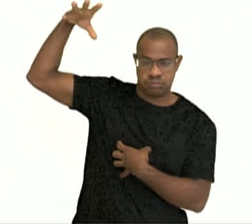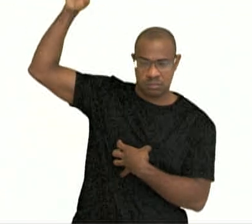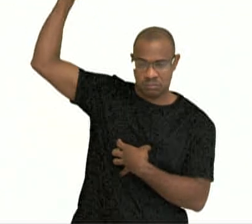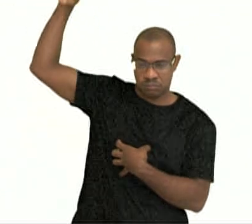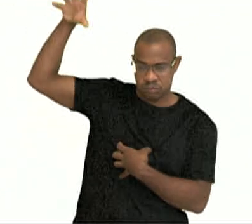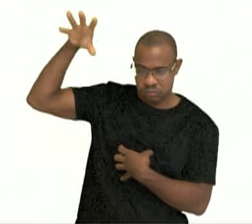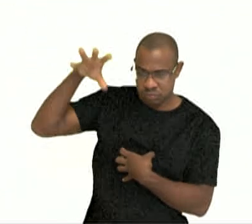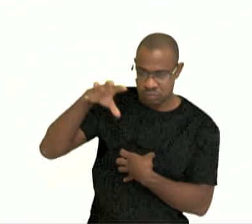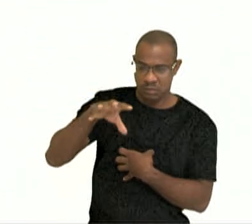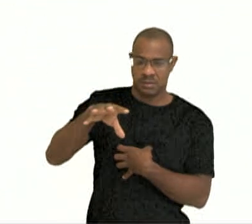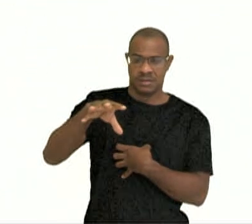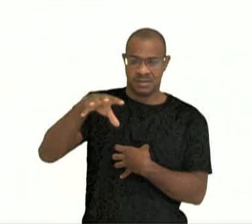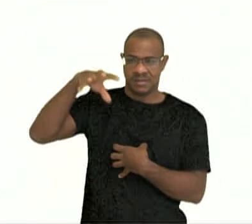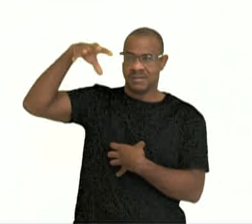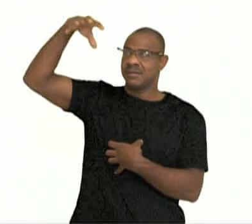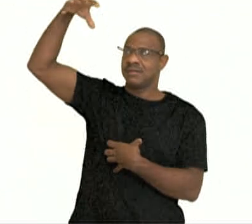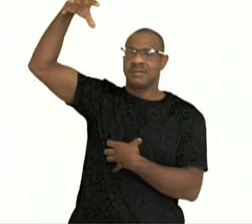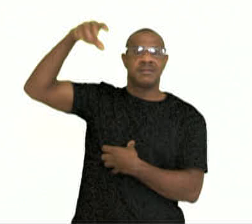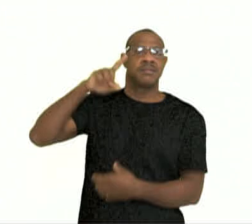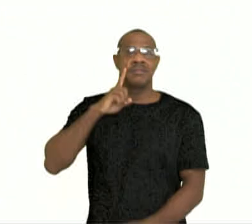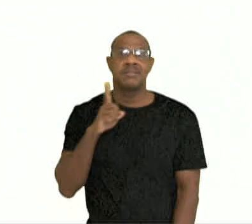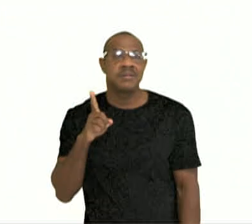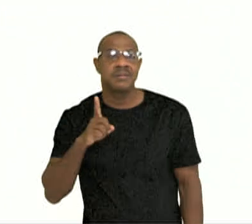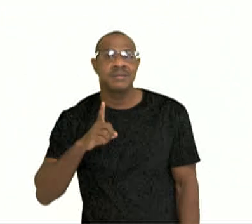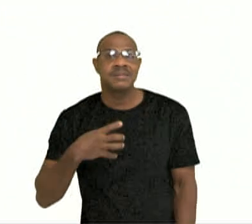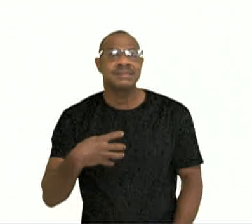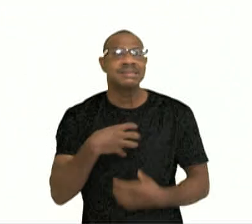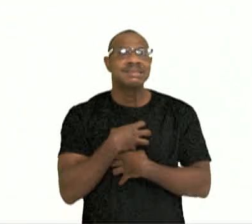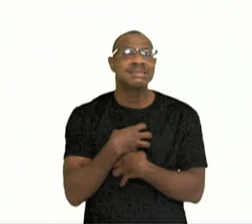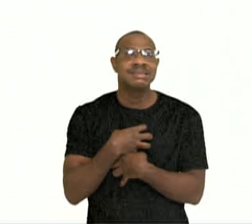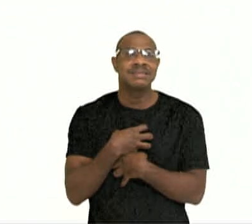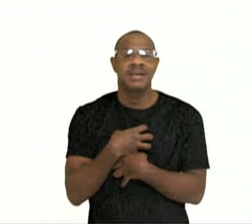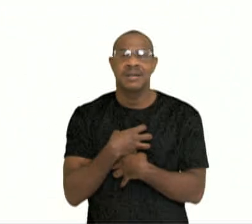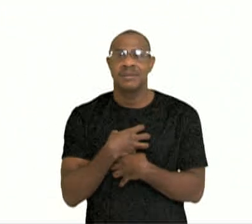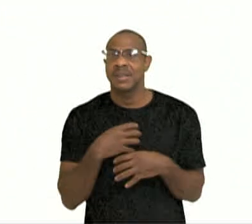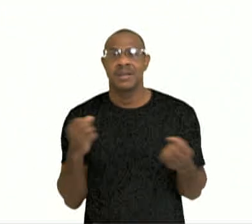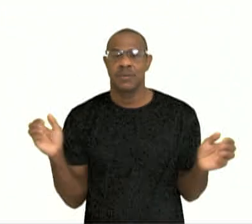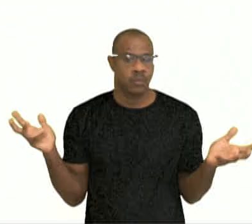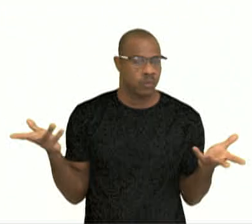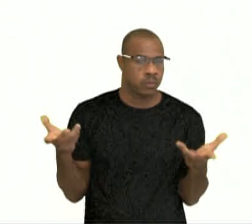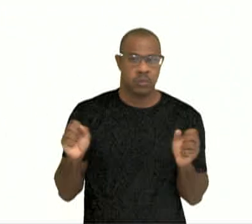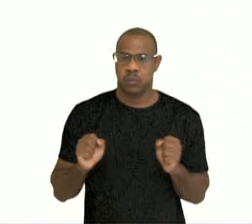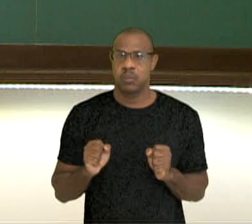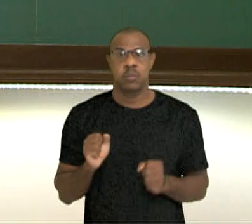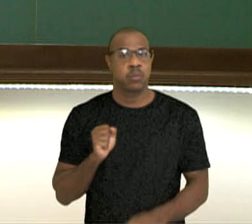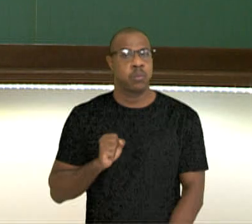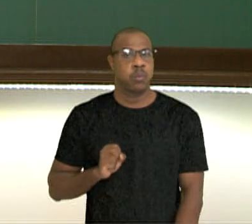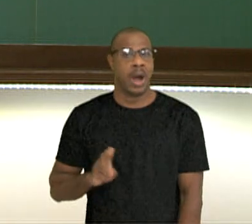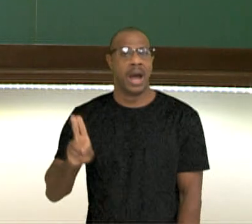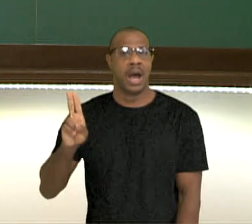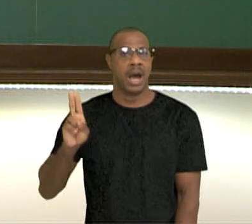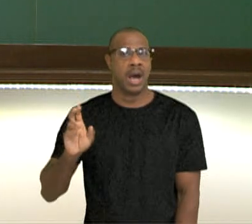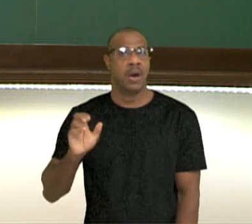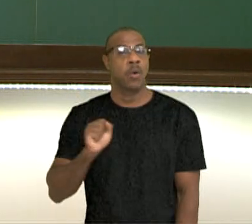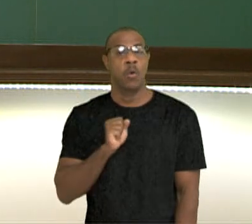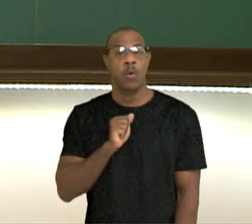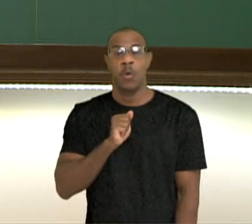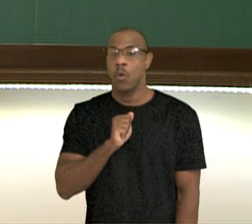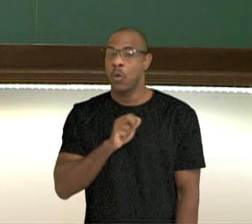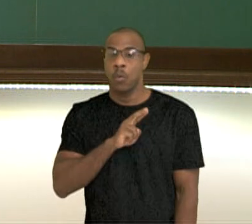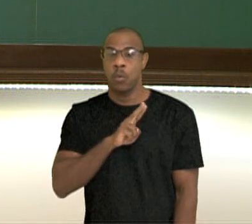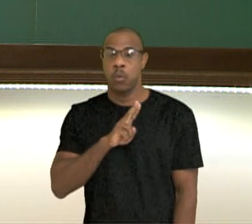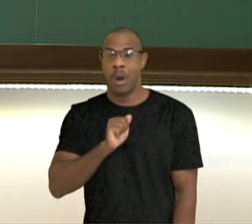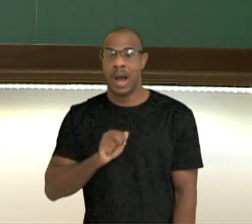despencando do meio da plateia até o palco. Deve ser assim, uau, sabe? Uma experiência efêmera,